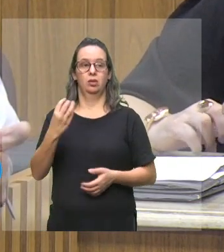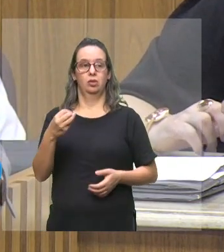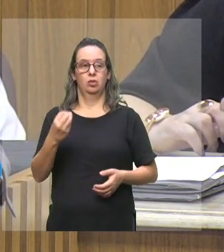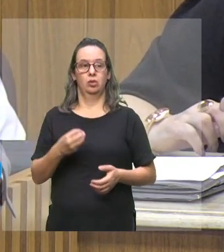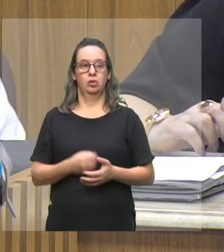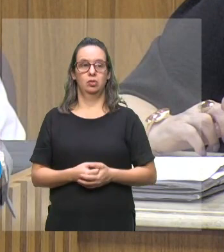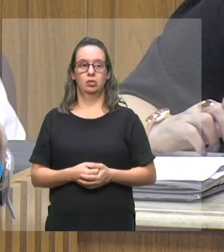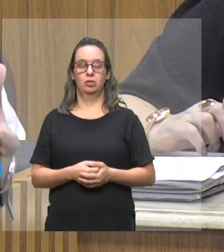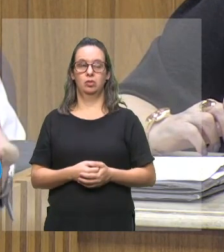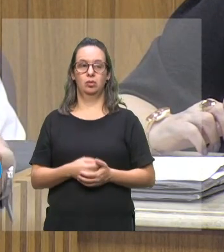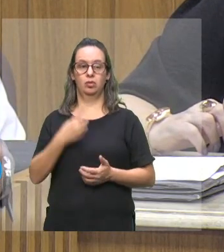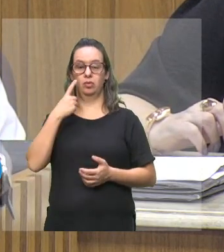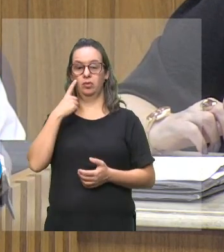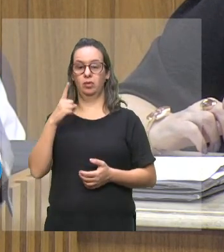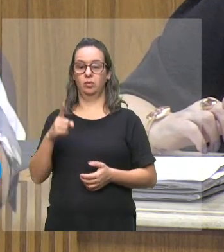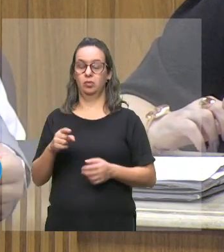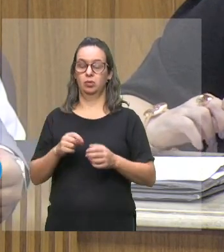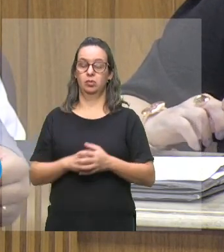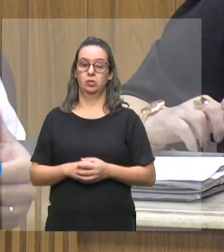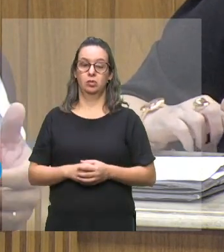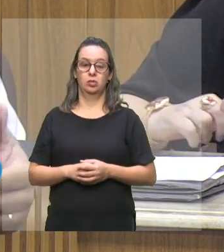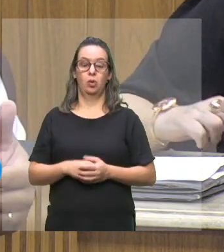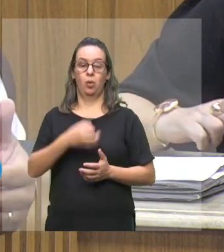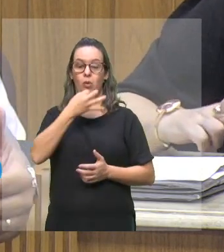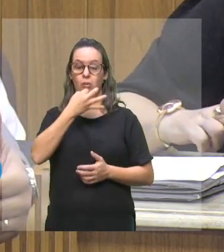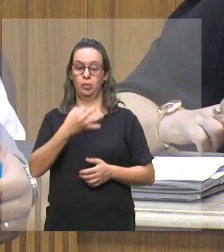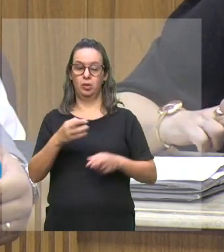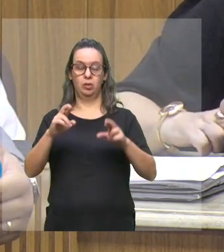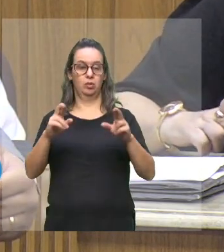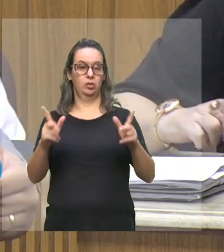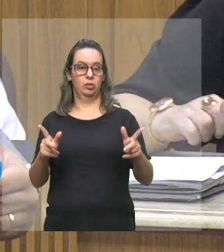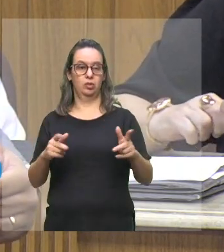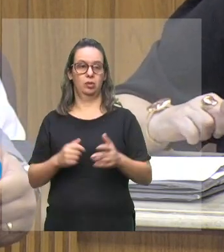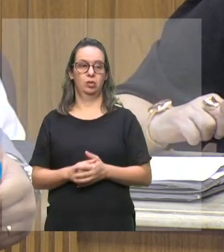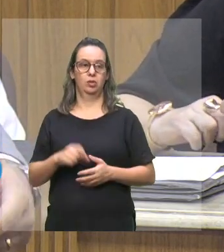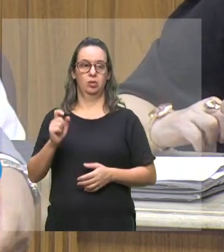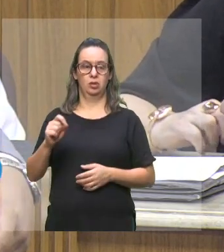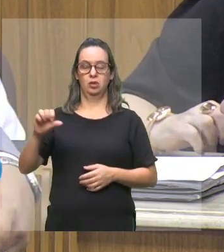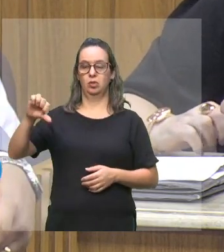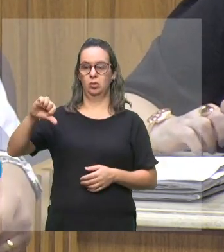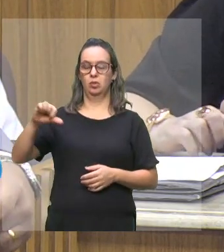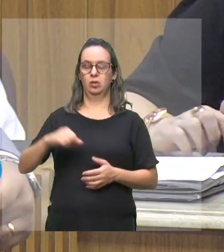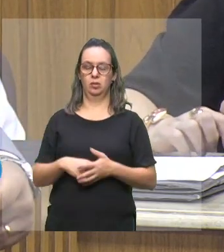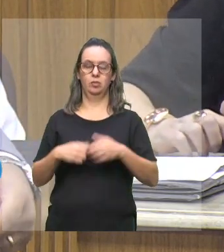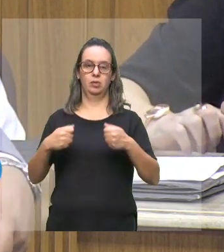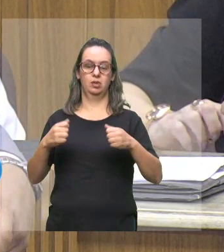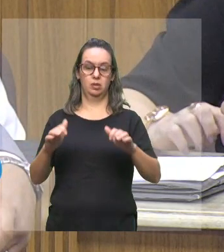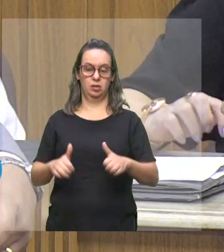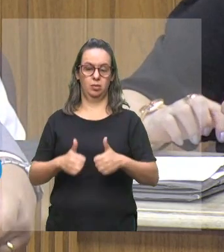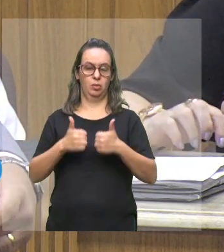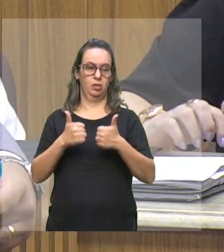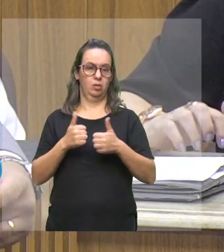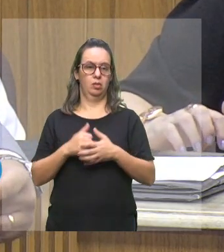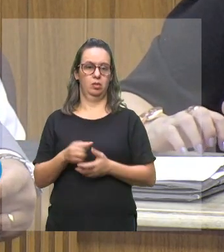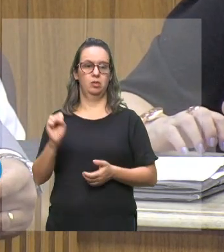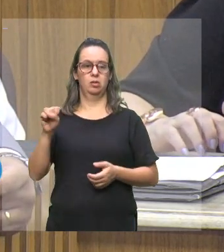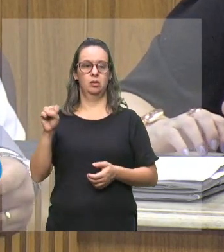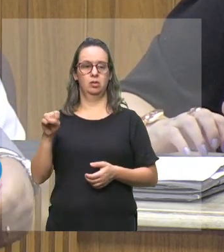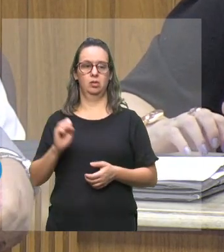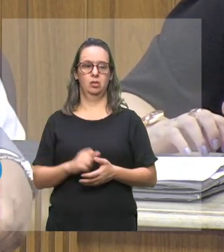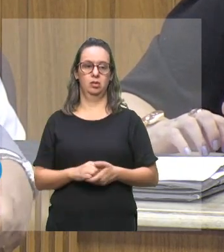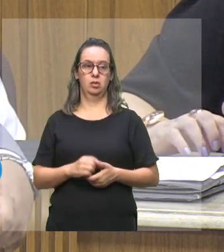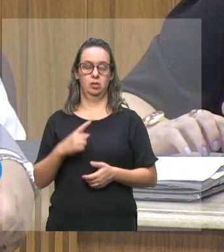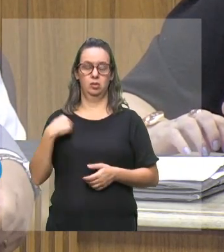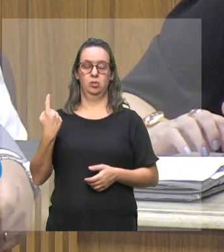vários pontos de vista e começar a observar. Aquilo que está ruim precisa de melhorias, isso é, faz parte da função do legislador aqui, também